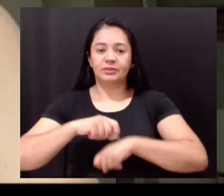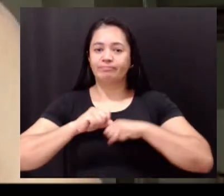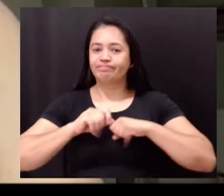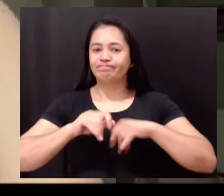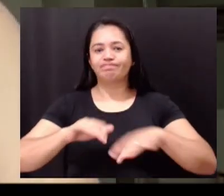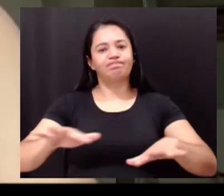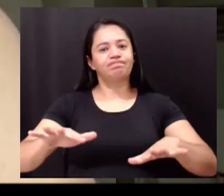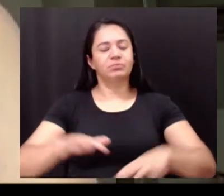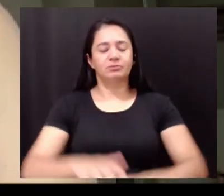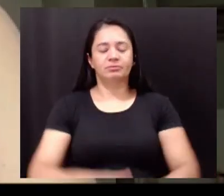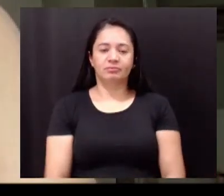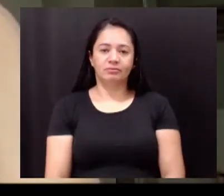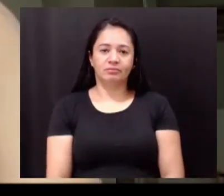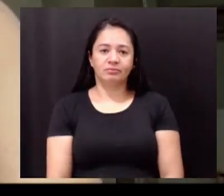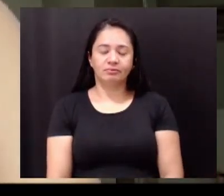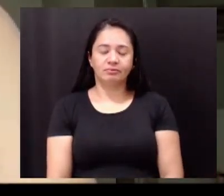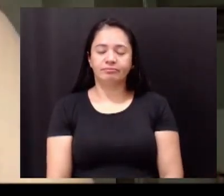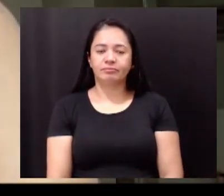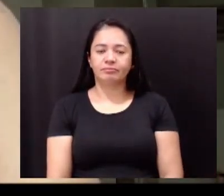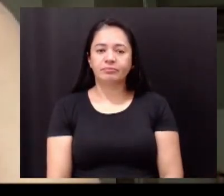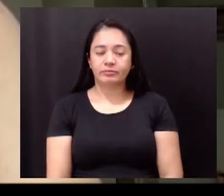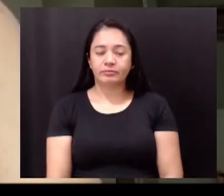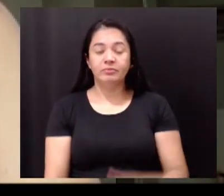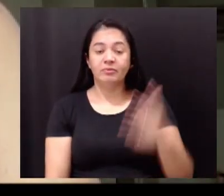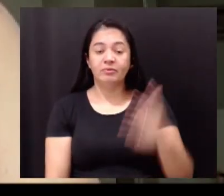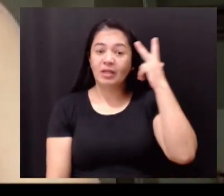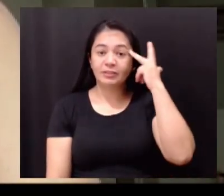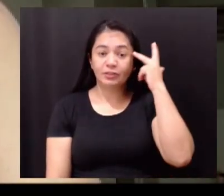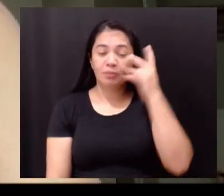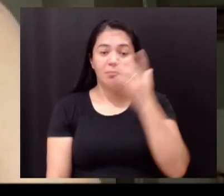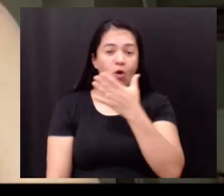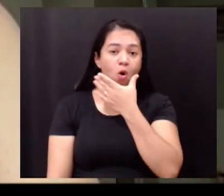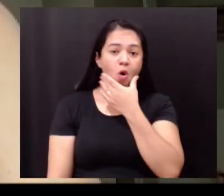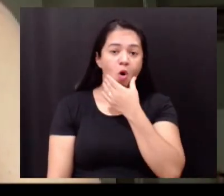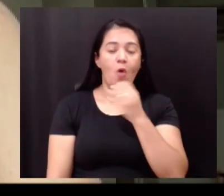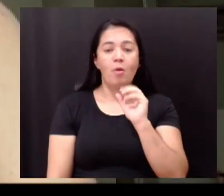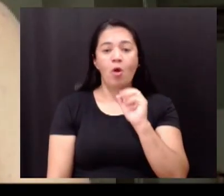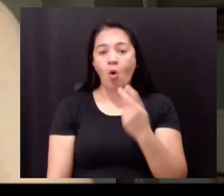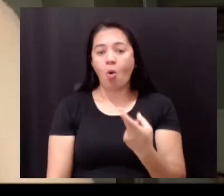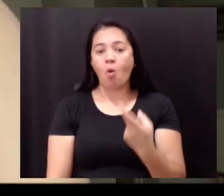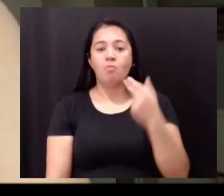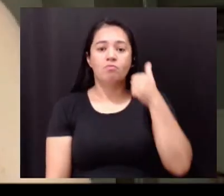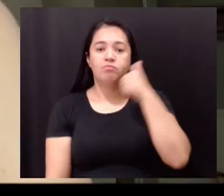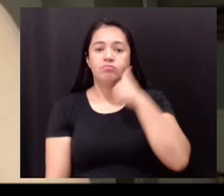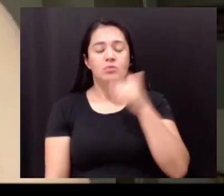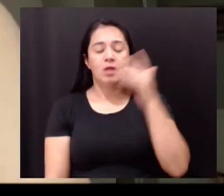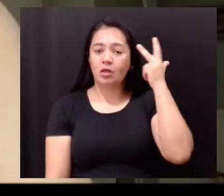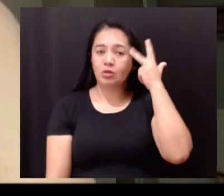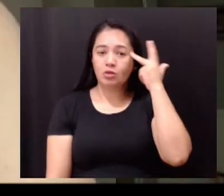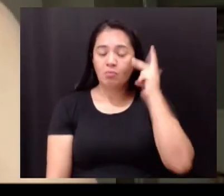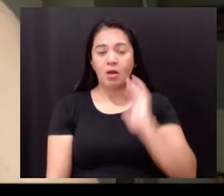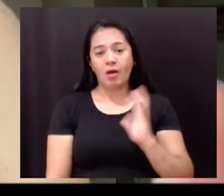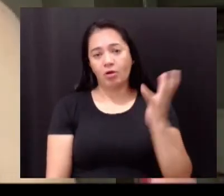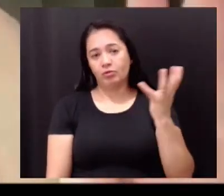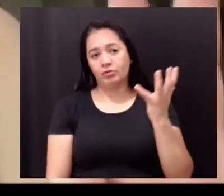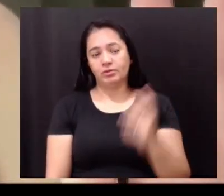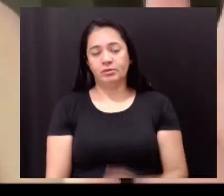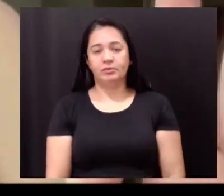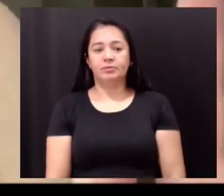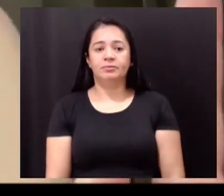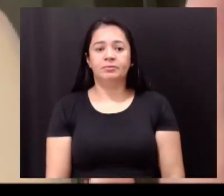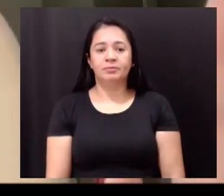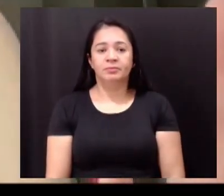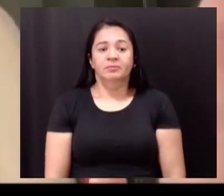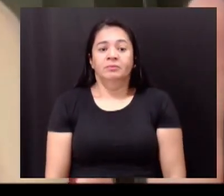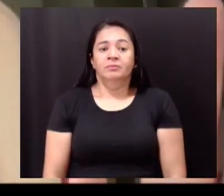ela é muito incomum tanto em homens quanto mulheres. Né? Às vezes a gente fala assim, existe até um mito de achar que o HPV é